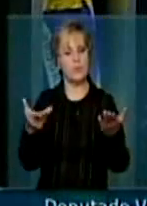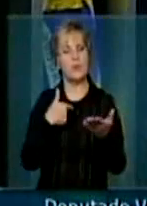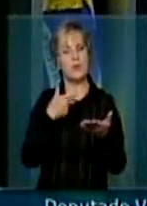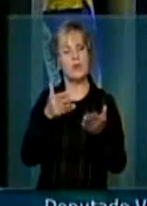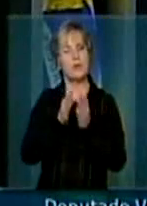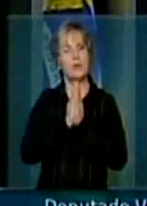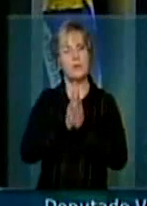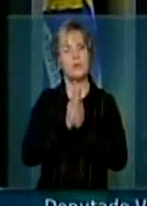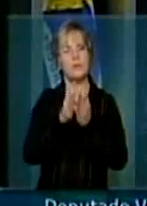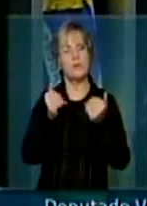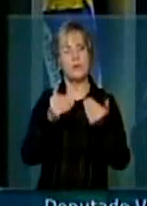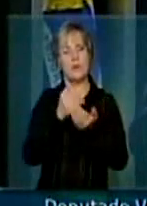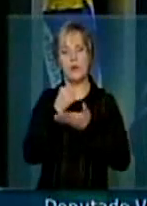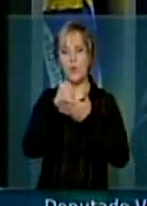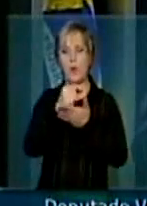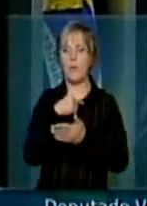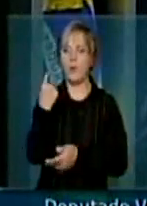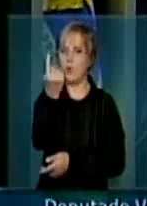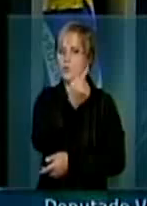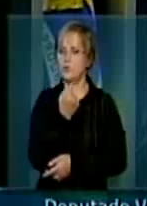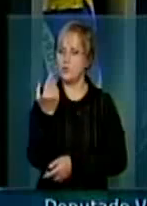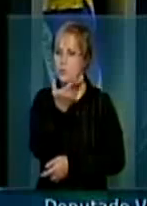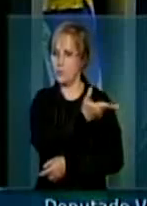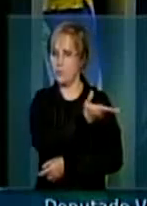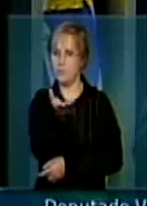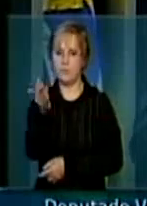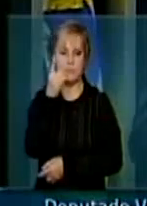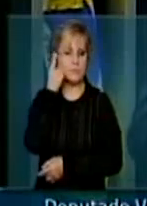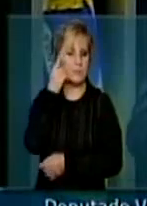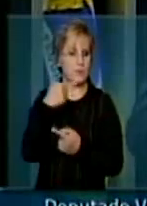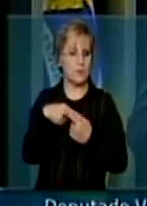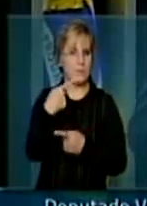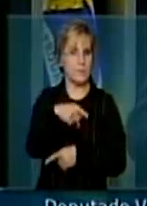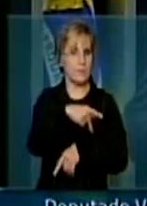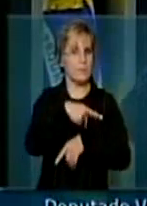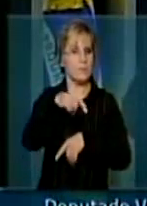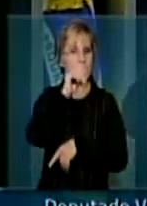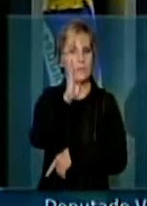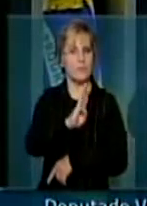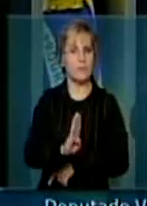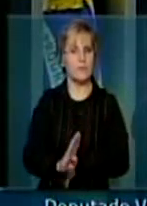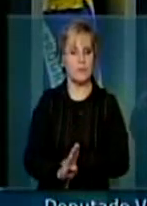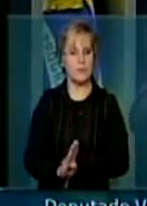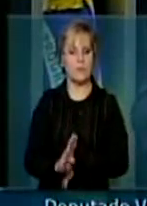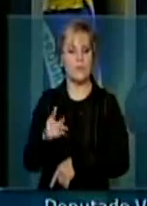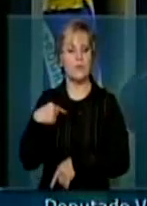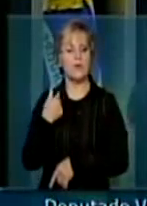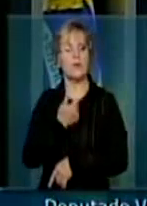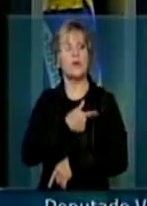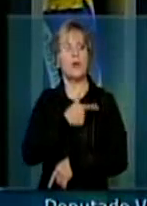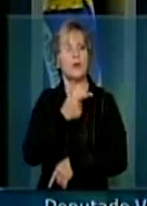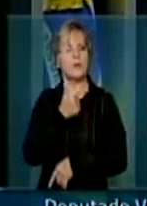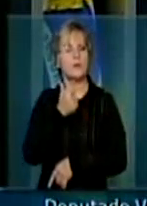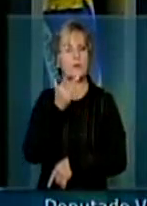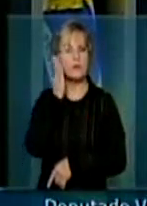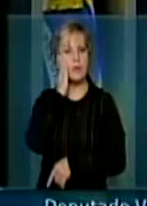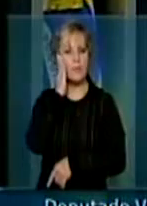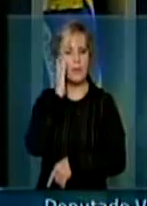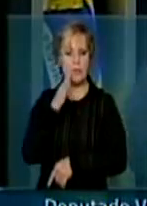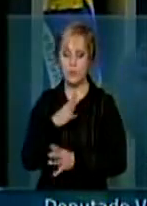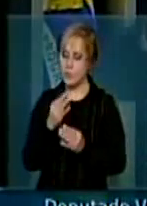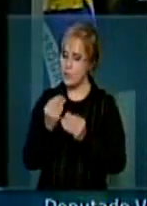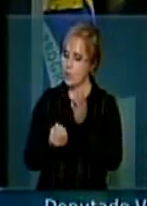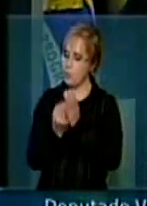contar com o apoio dos nossos parlamentares, porque no Brasil, que evidentemente ainda a gente conta com geração de muito